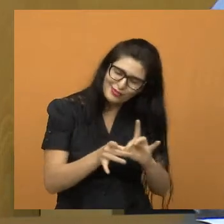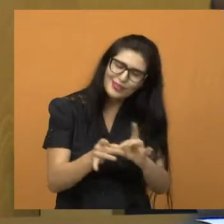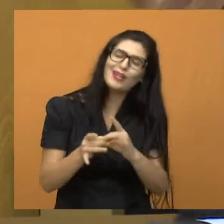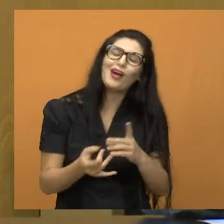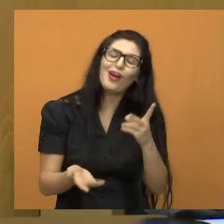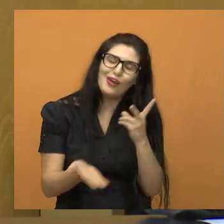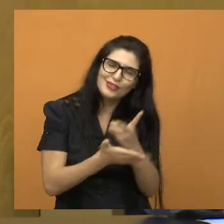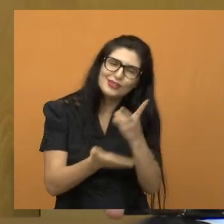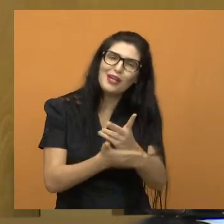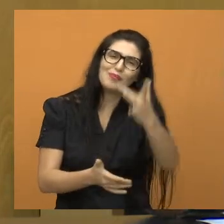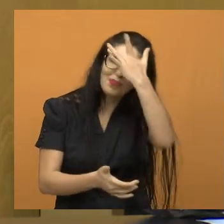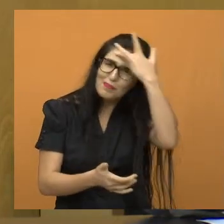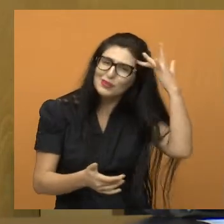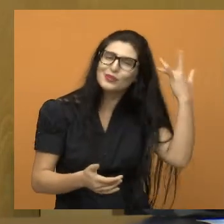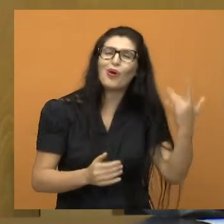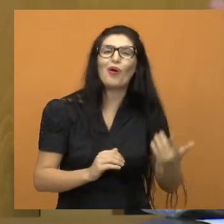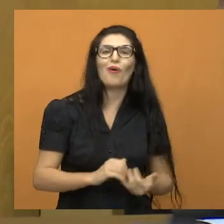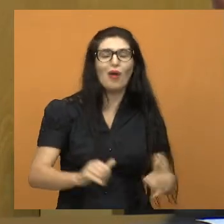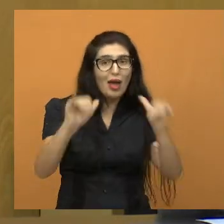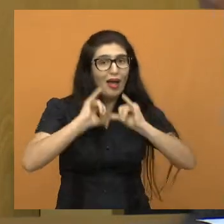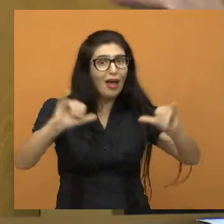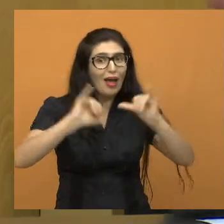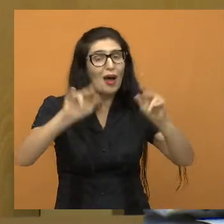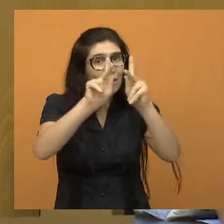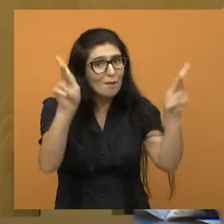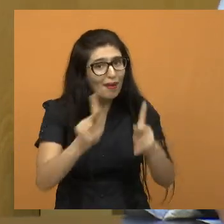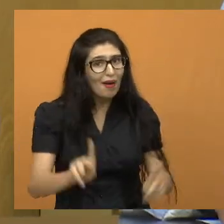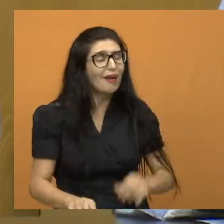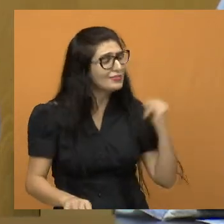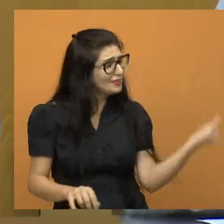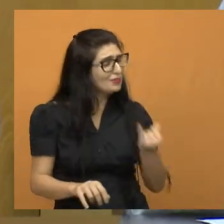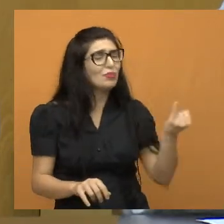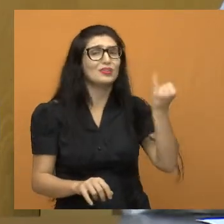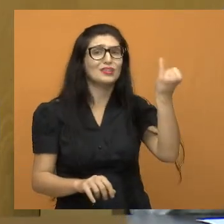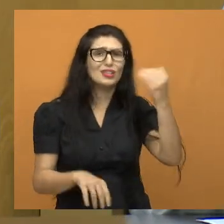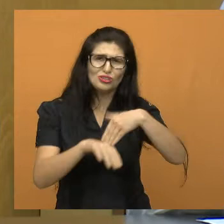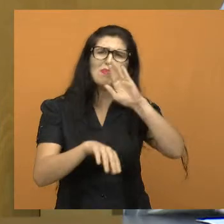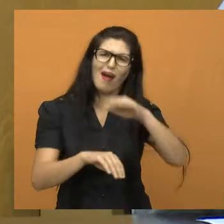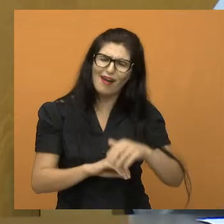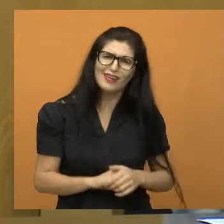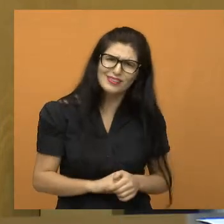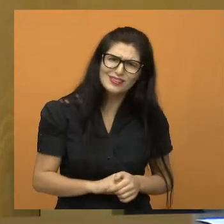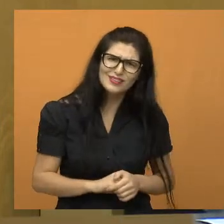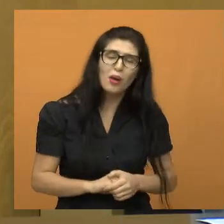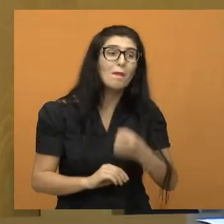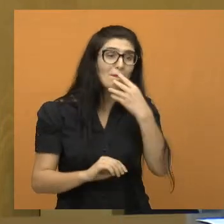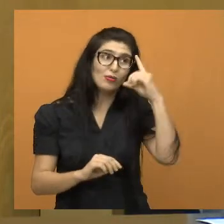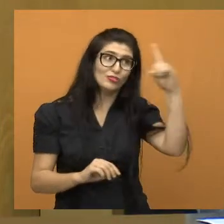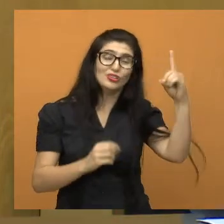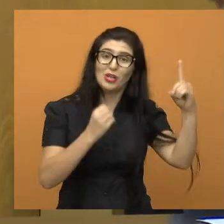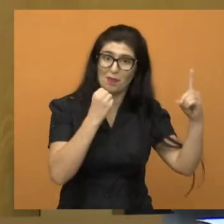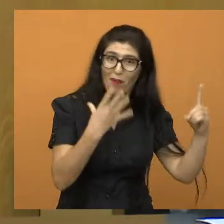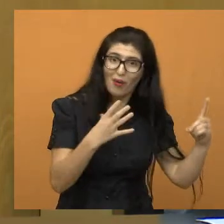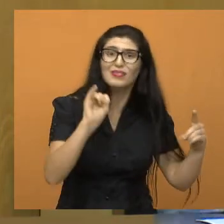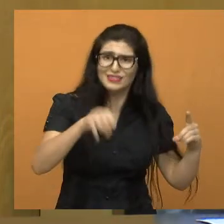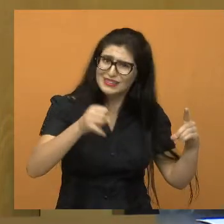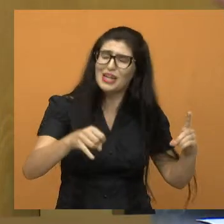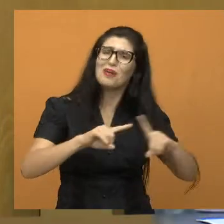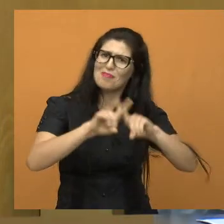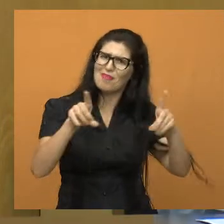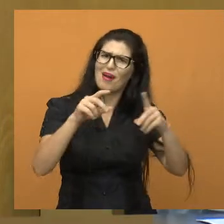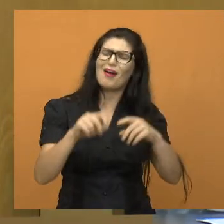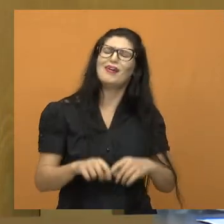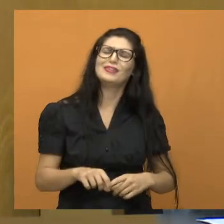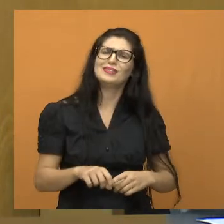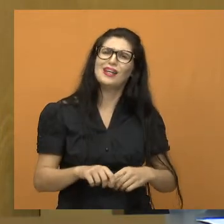Então, desejar a paz é mais importante que desejar bom dia. Eu tomei esse hábito, todas as minhas